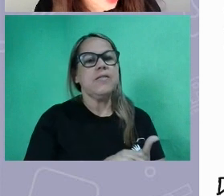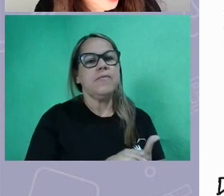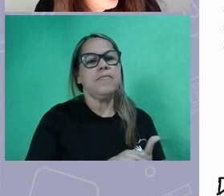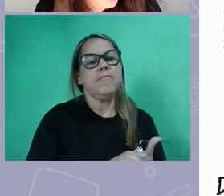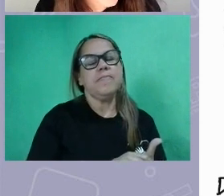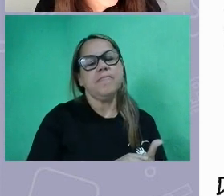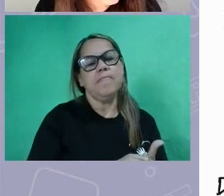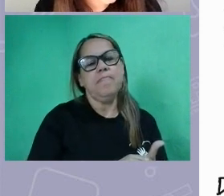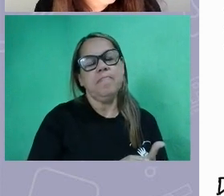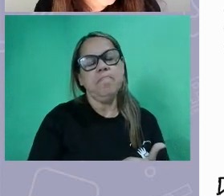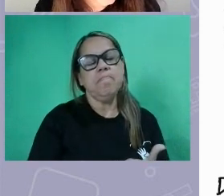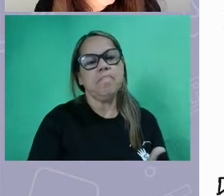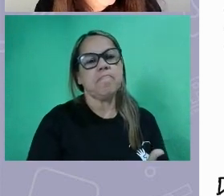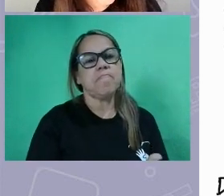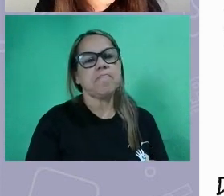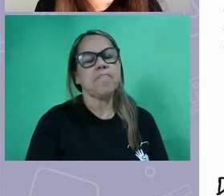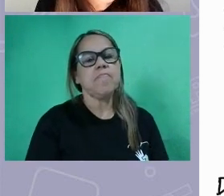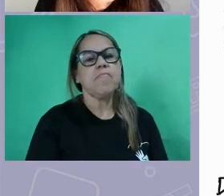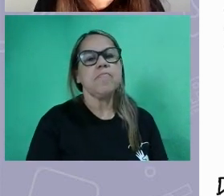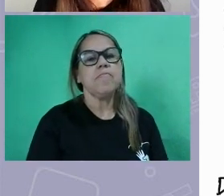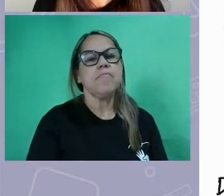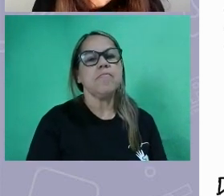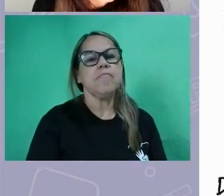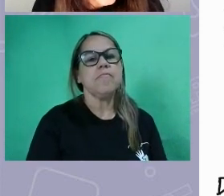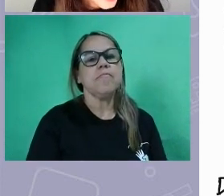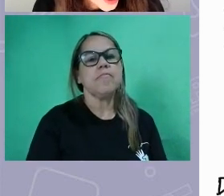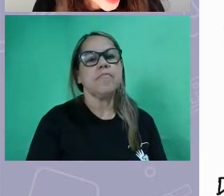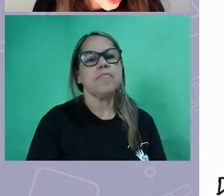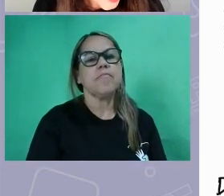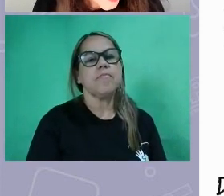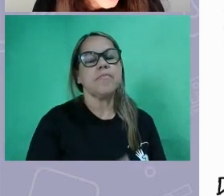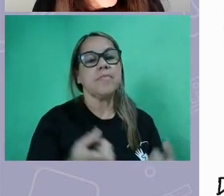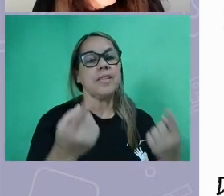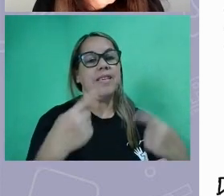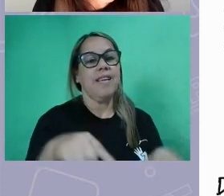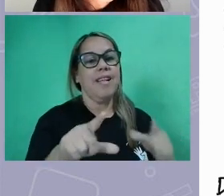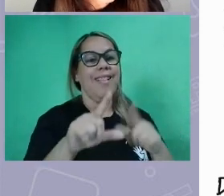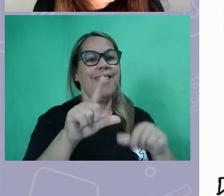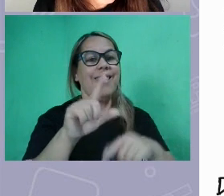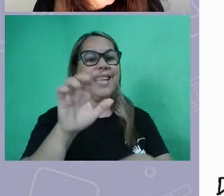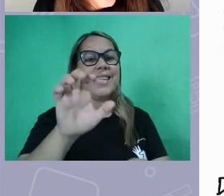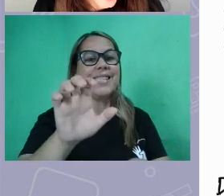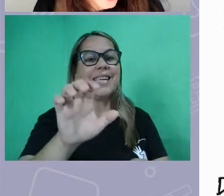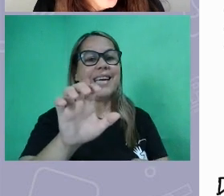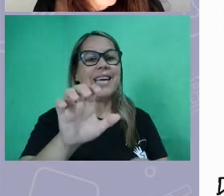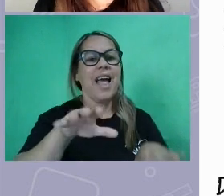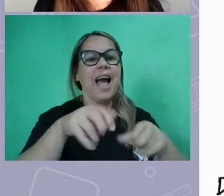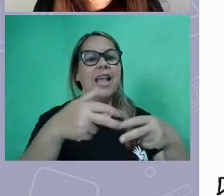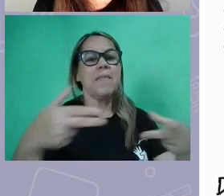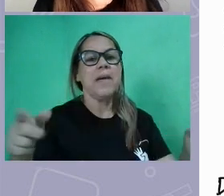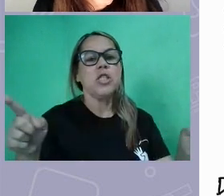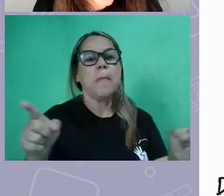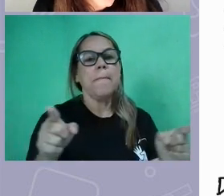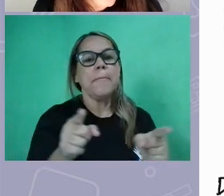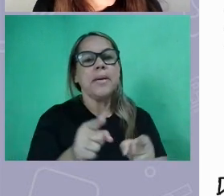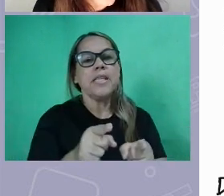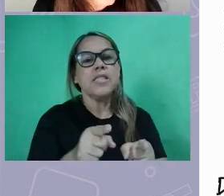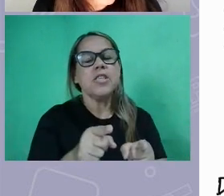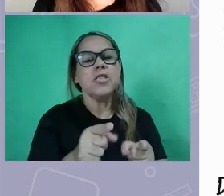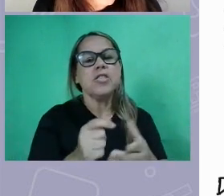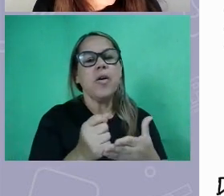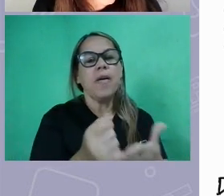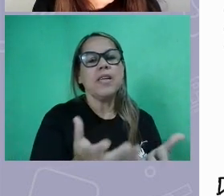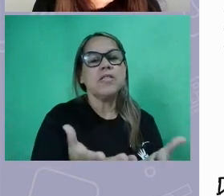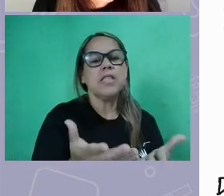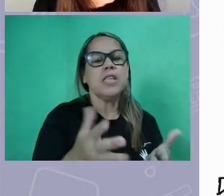mais calor perdido é de escola né animais menores são favorecidos em